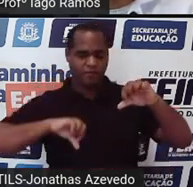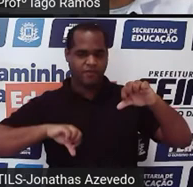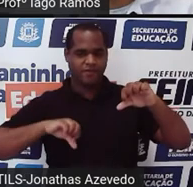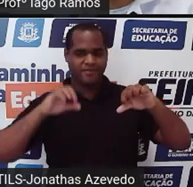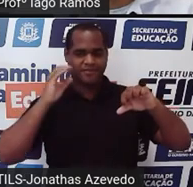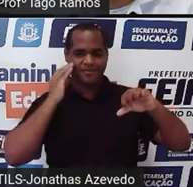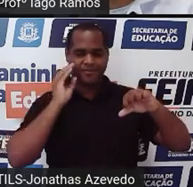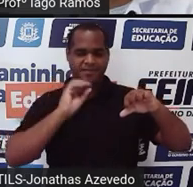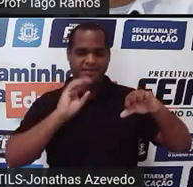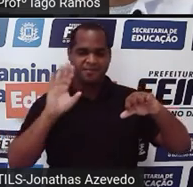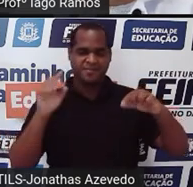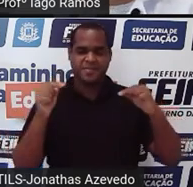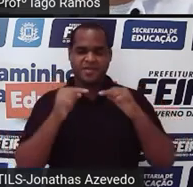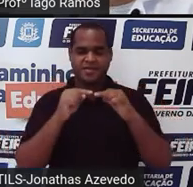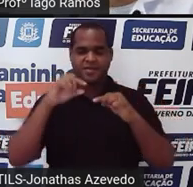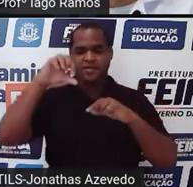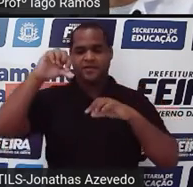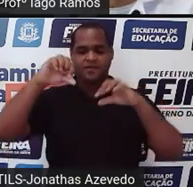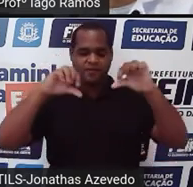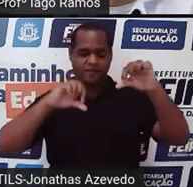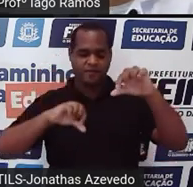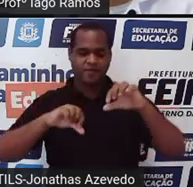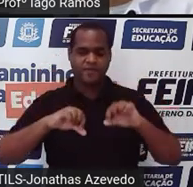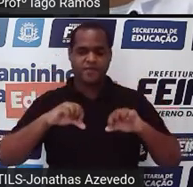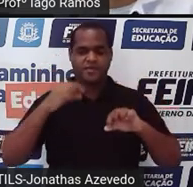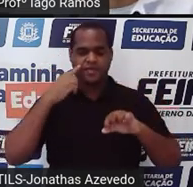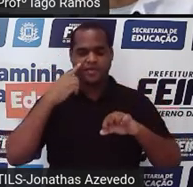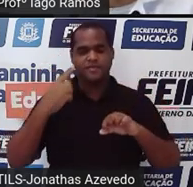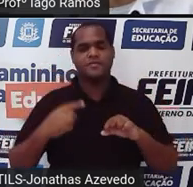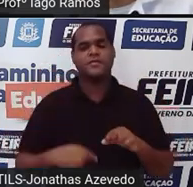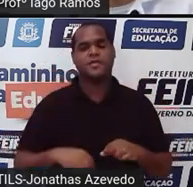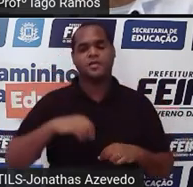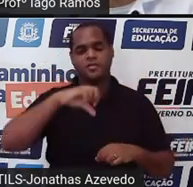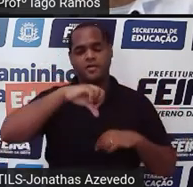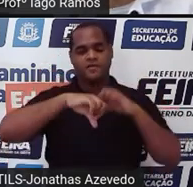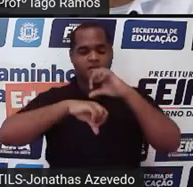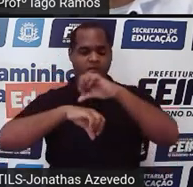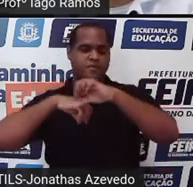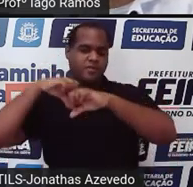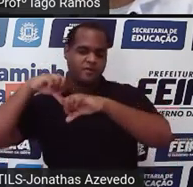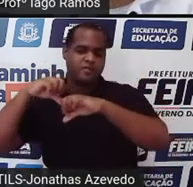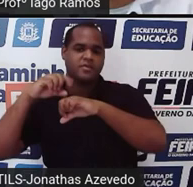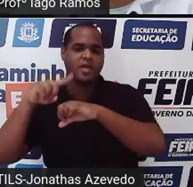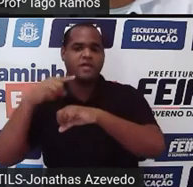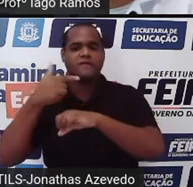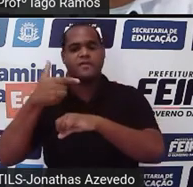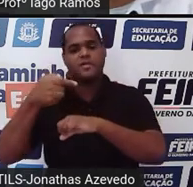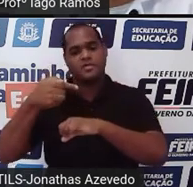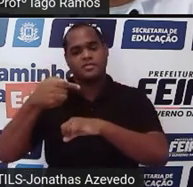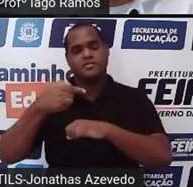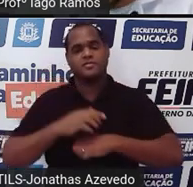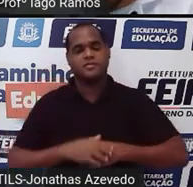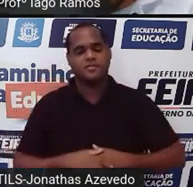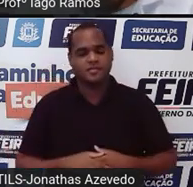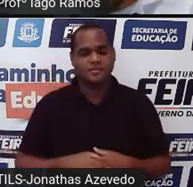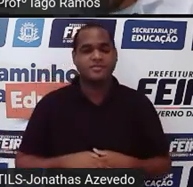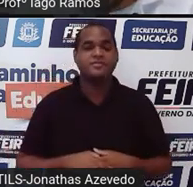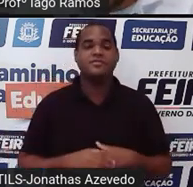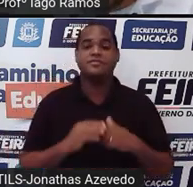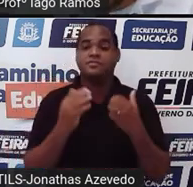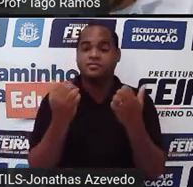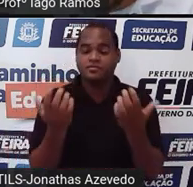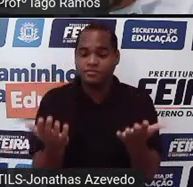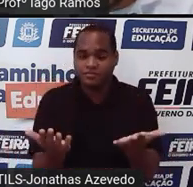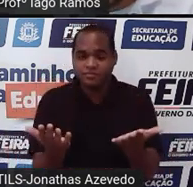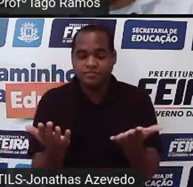duas três e em cada camada tem 93 vezes 9 27 tá bom e Então